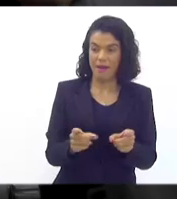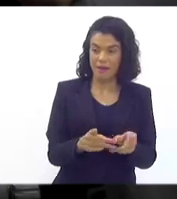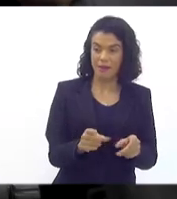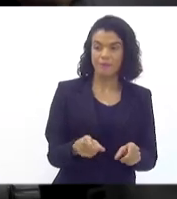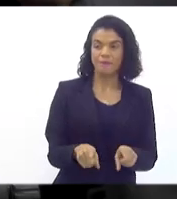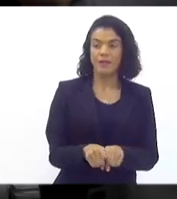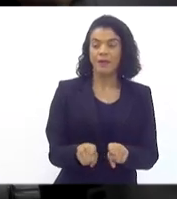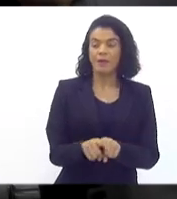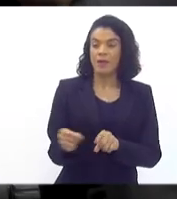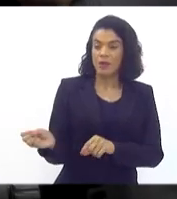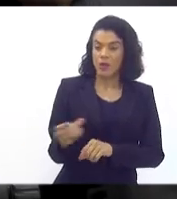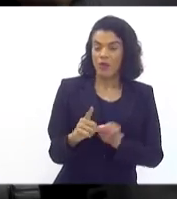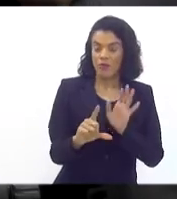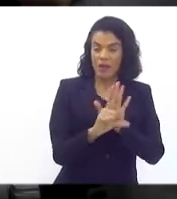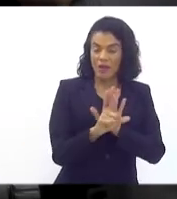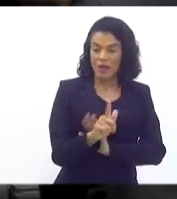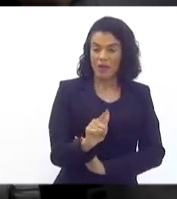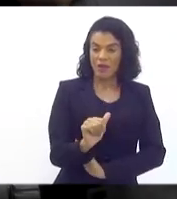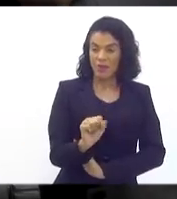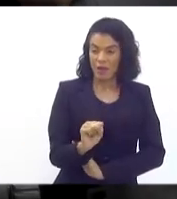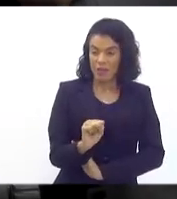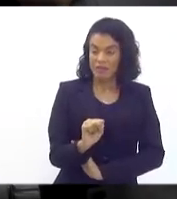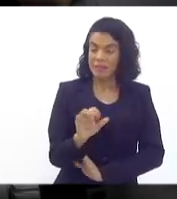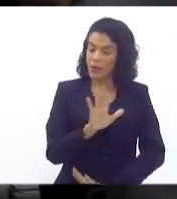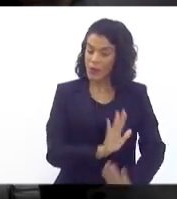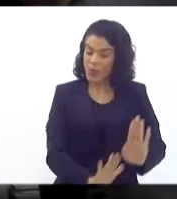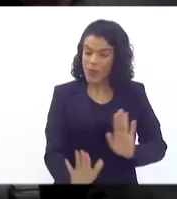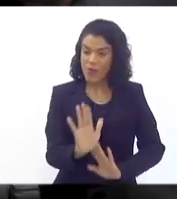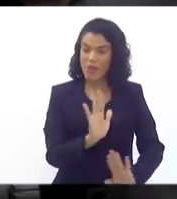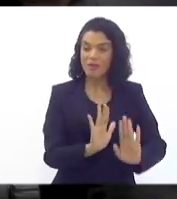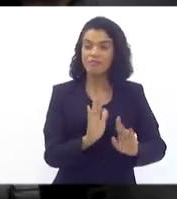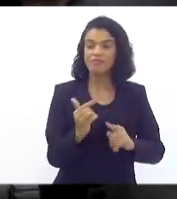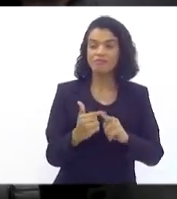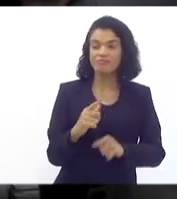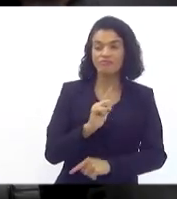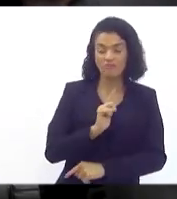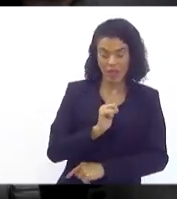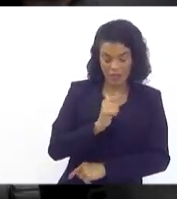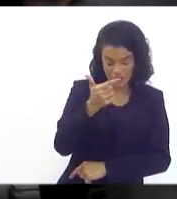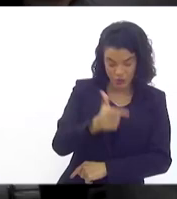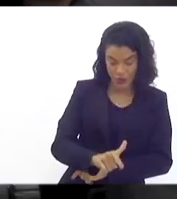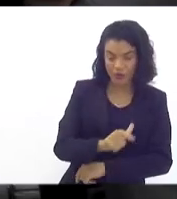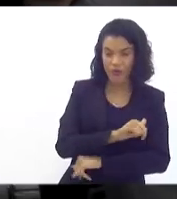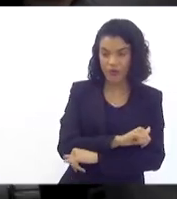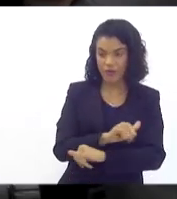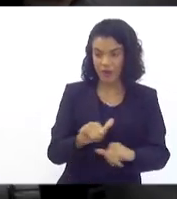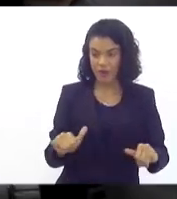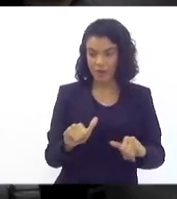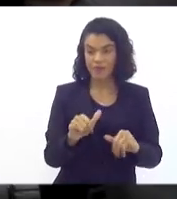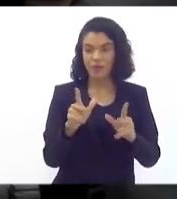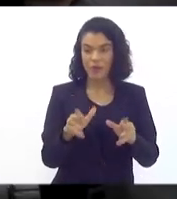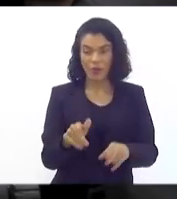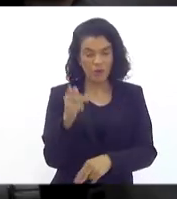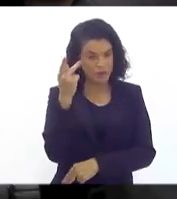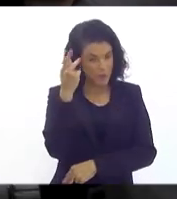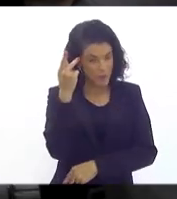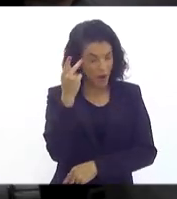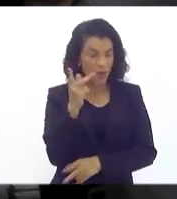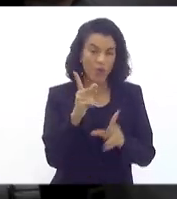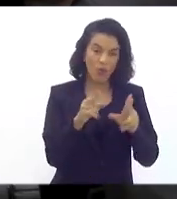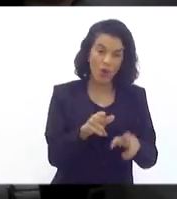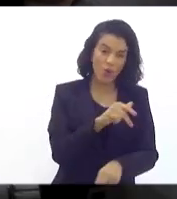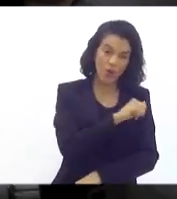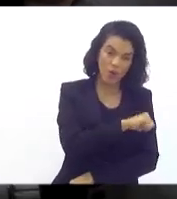nova lei do gás e com muito cuidado porque nós temos aqui repito como foi a São Paulo e o caso do Rio de